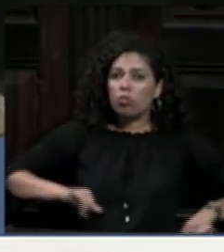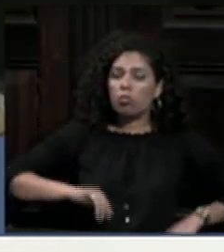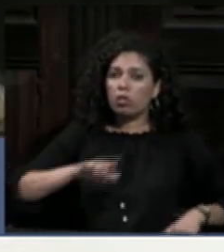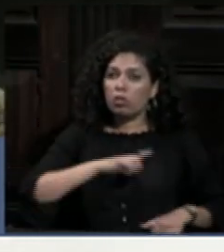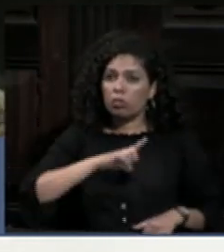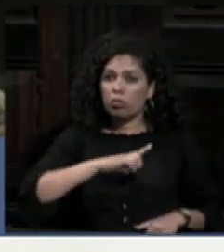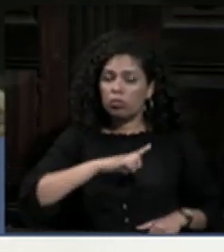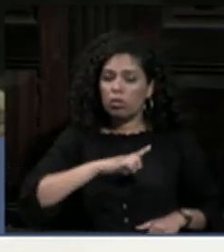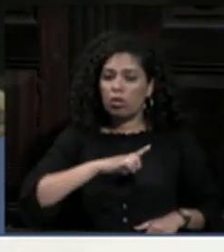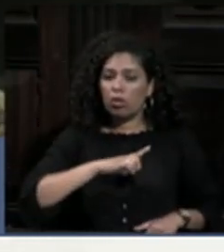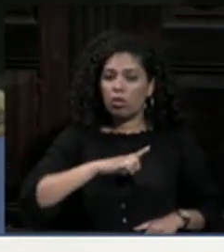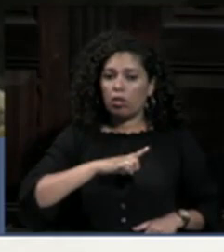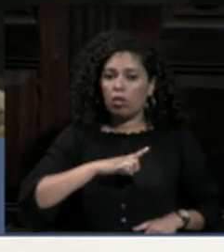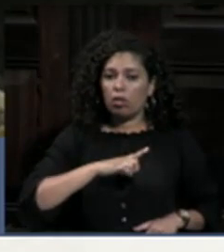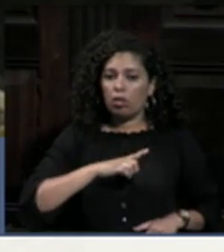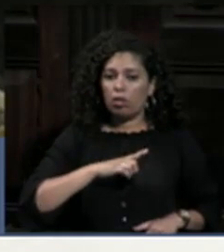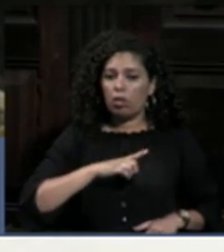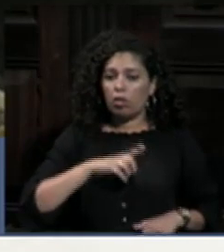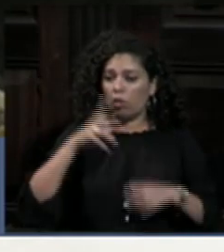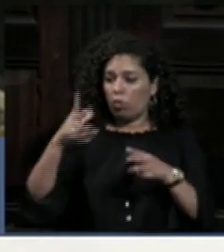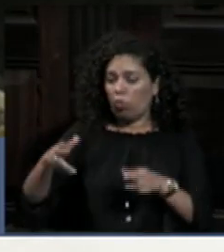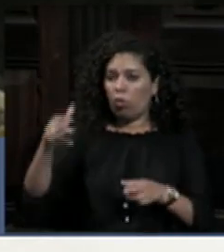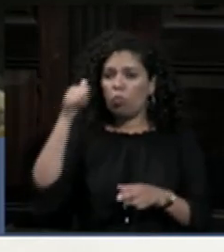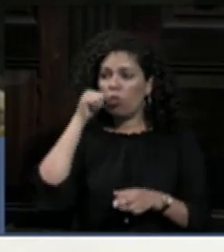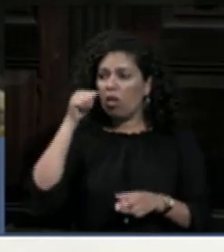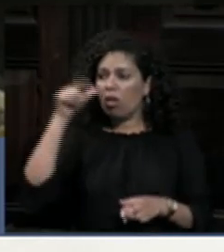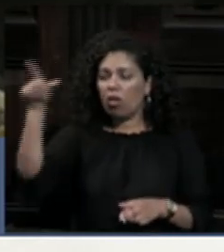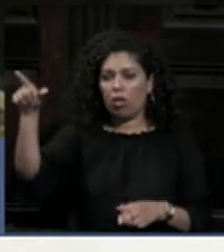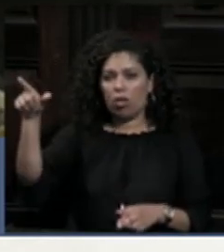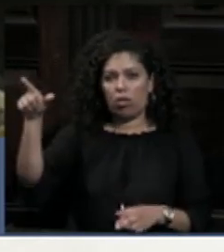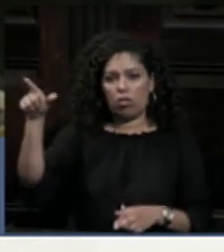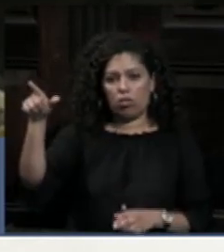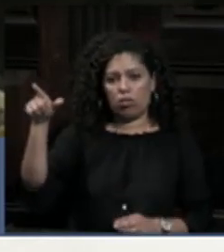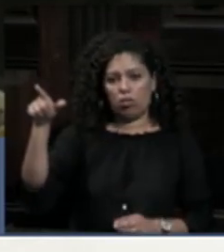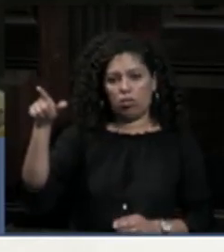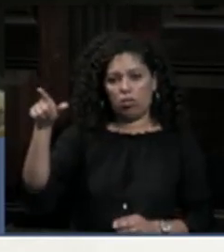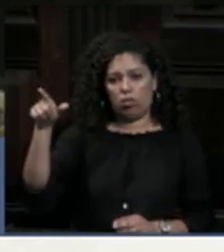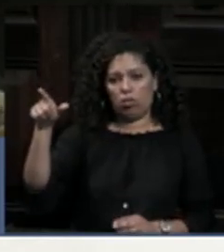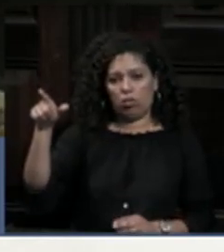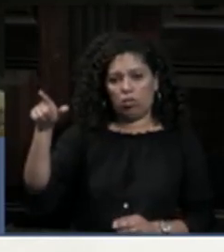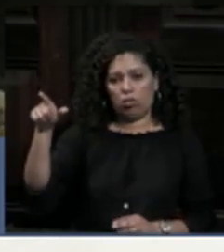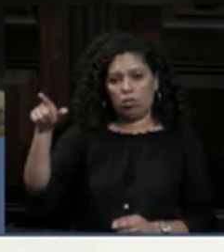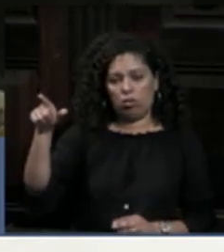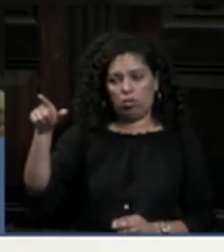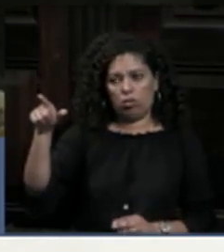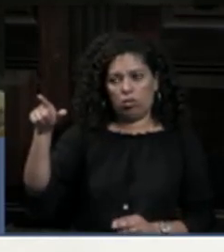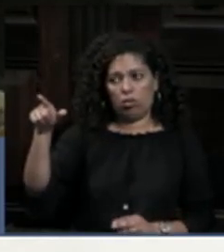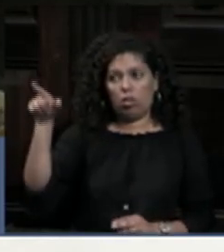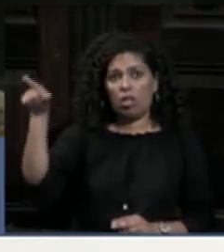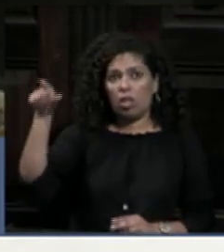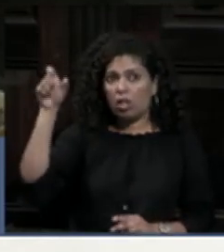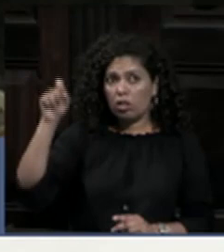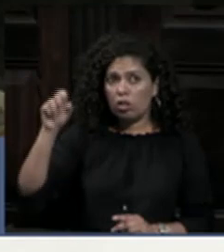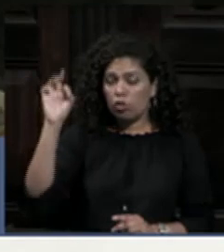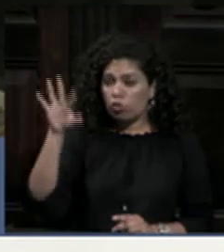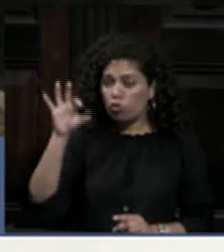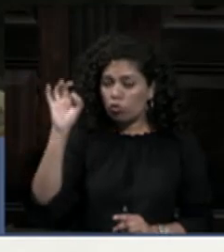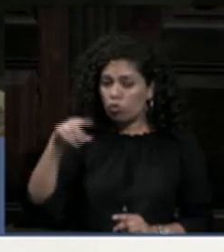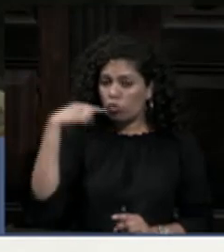um advogado em caxias aliás além de advogada mulher e negra